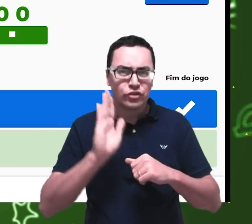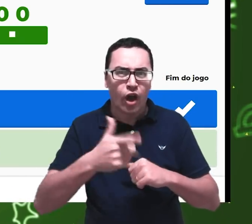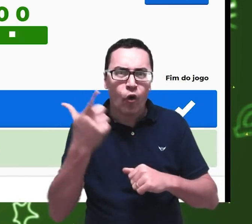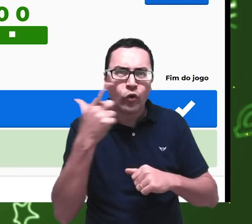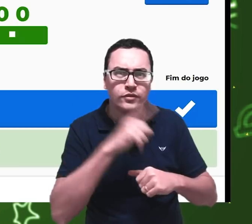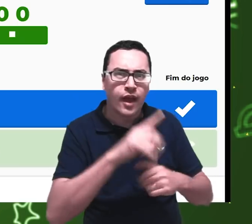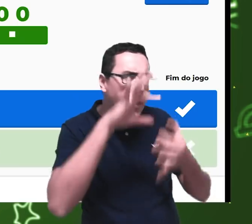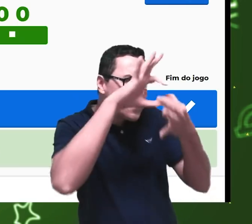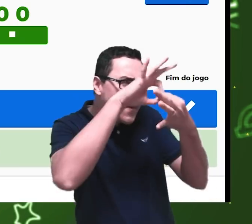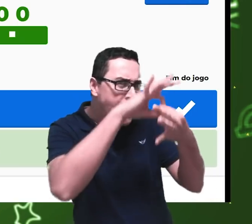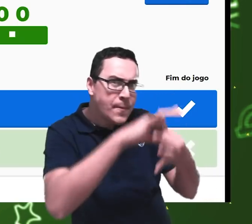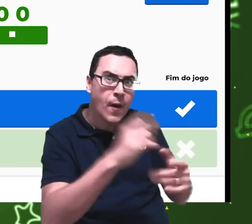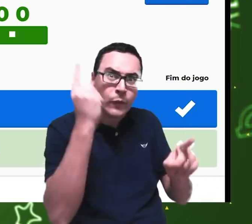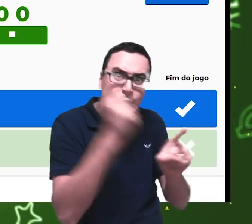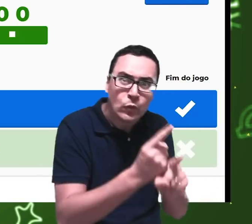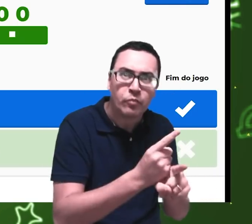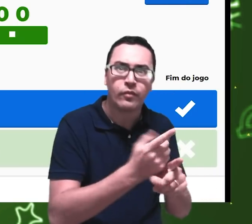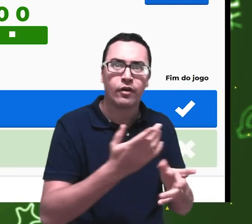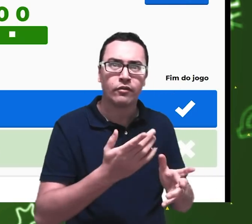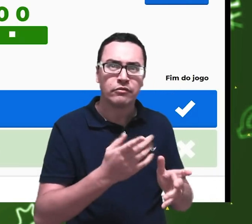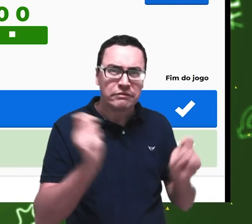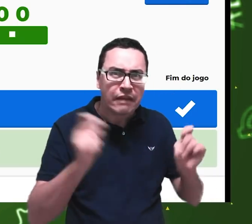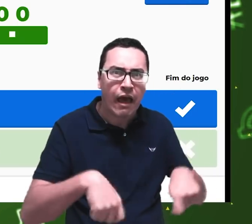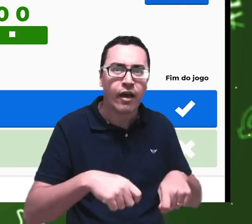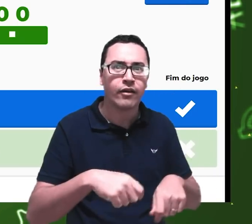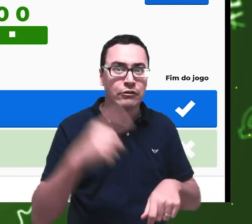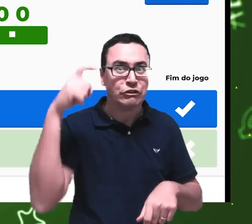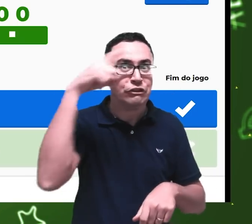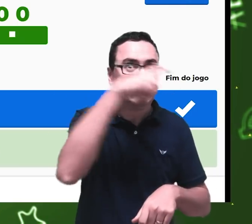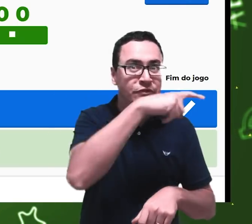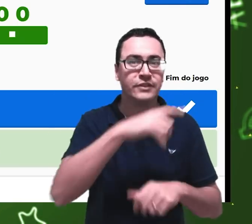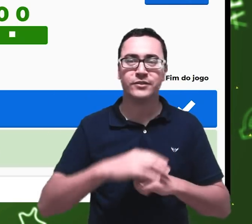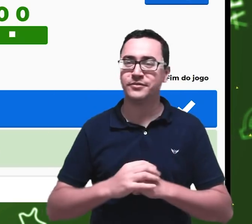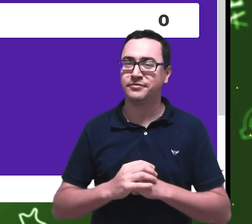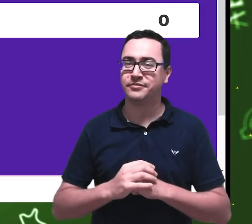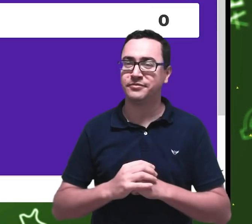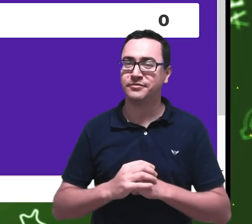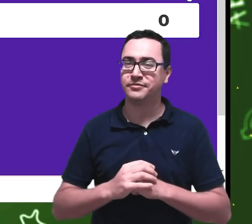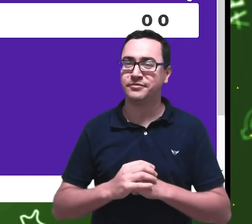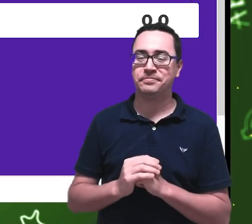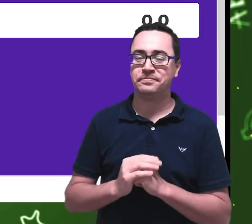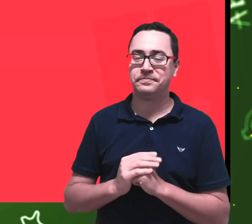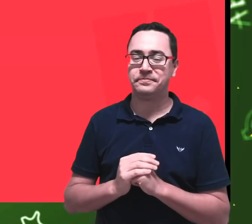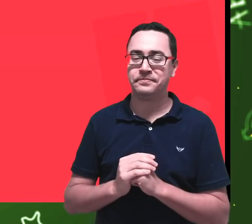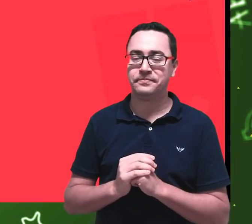é a palavra misteriosa? Ainda tá difícil, né? Vamos para a próxima.